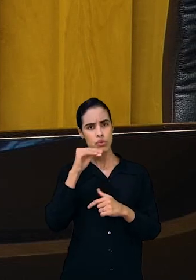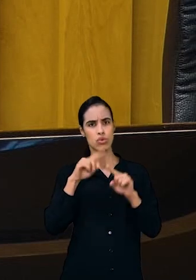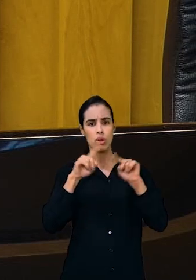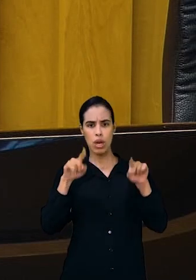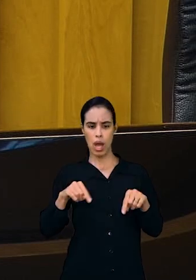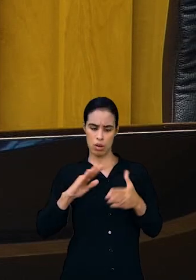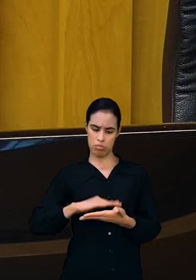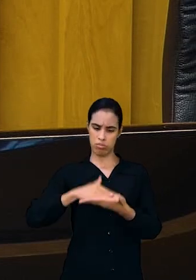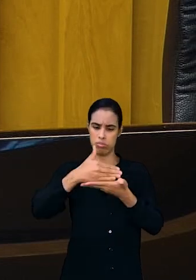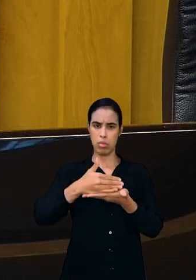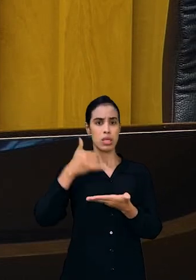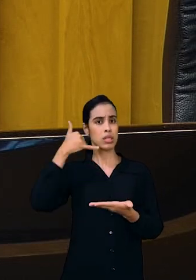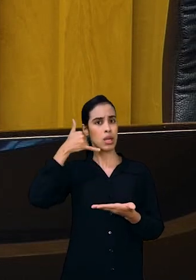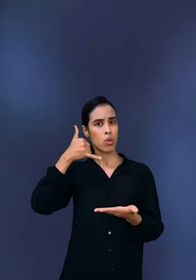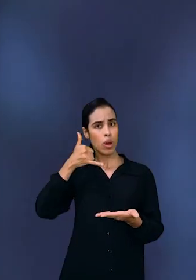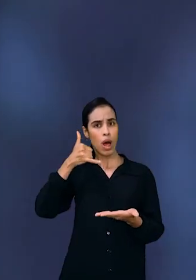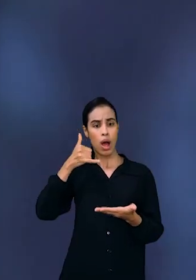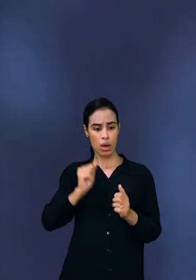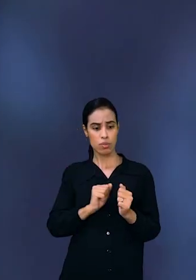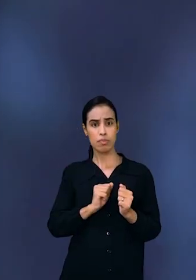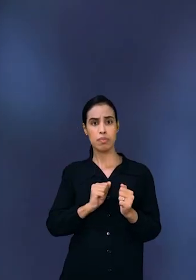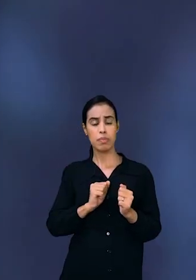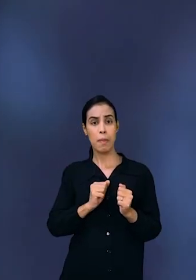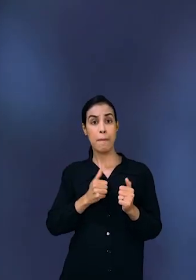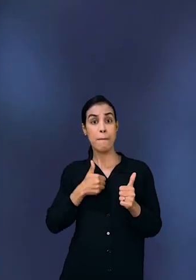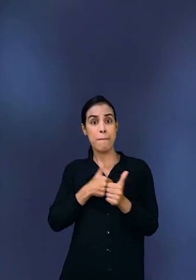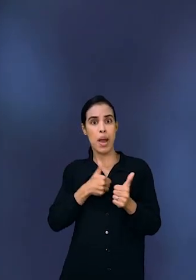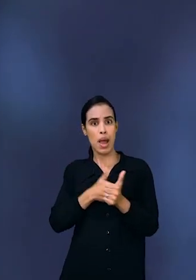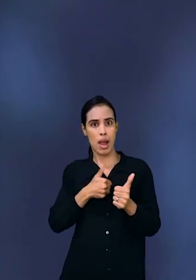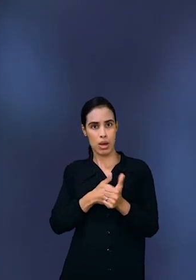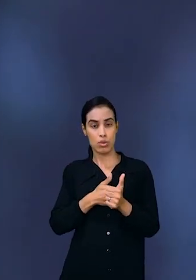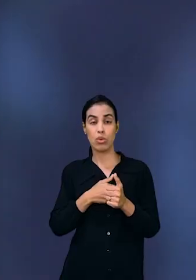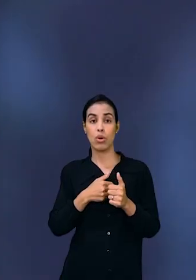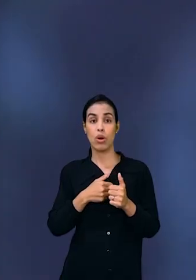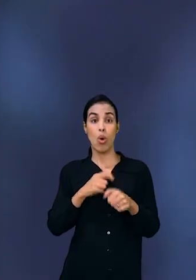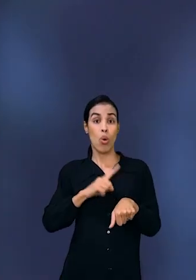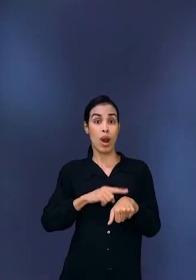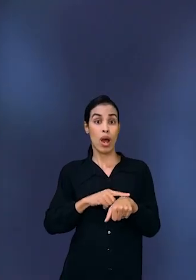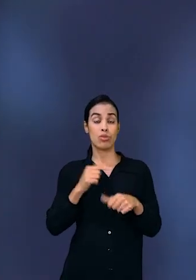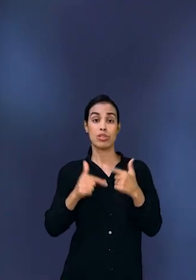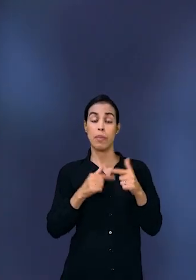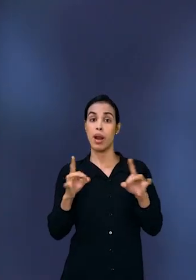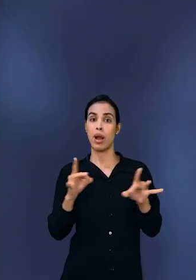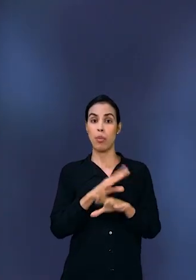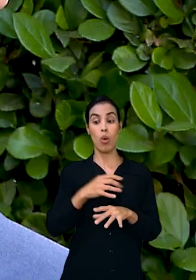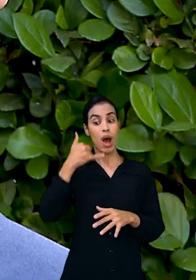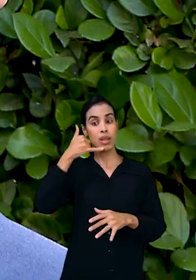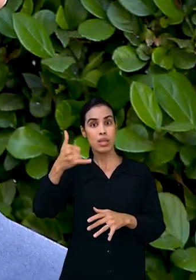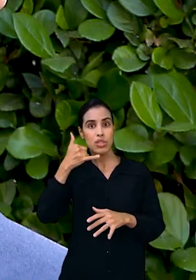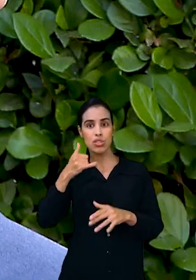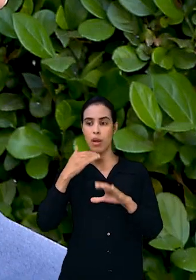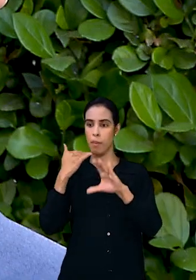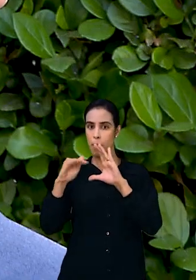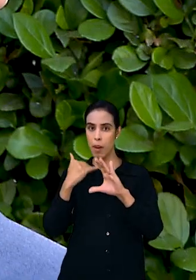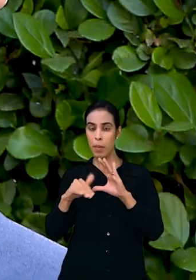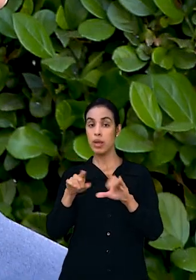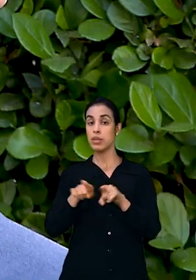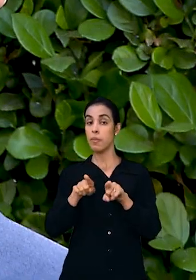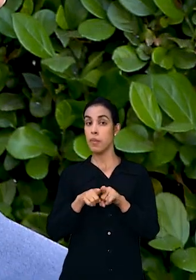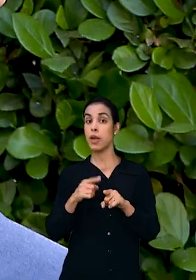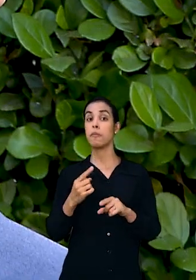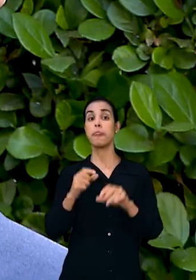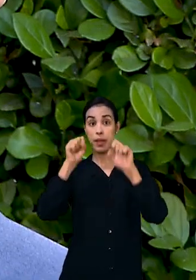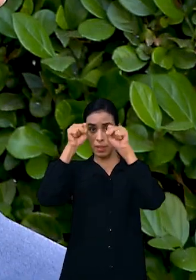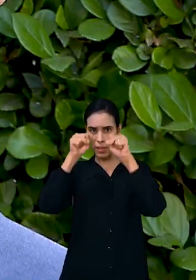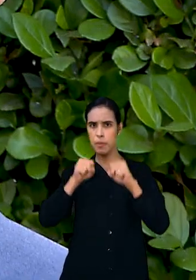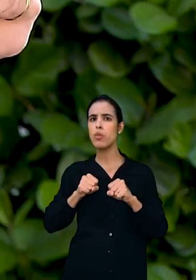ficava com celular e notebook funcionais para atender chamados fora do horário de trabalho. Além disso, verificou